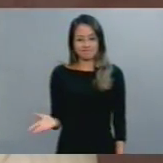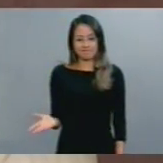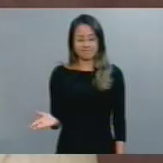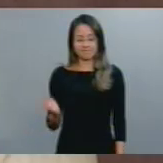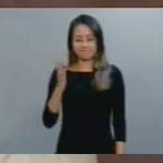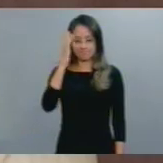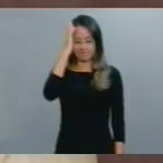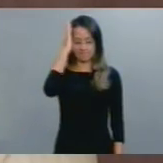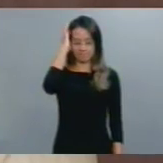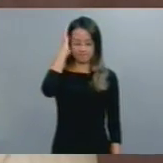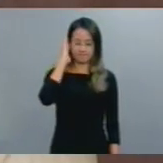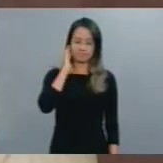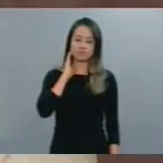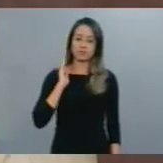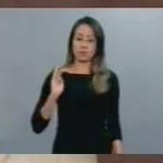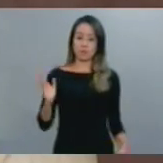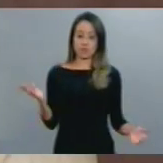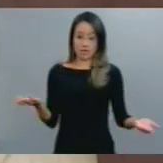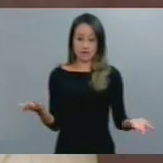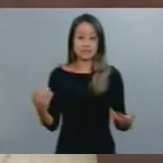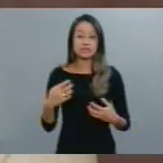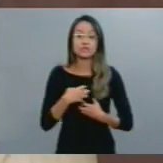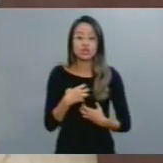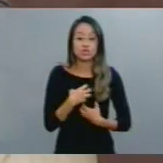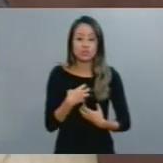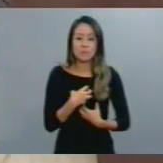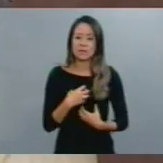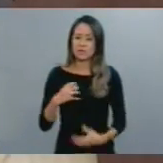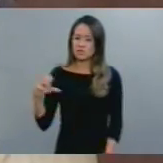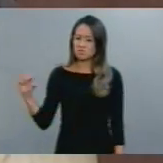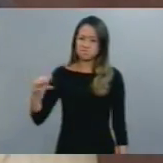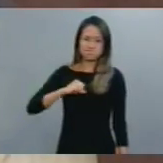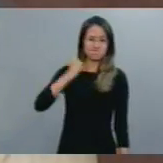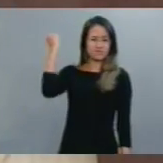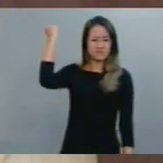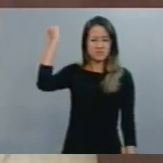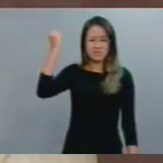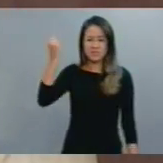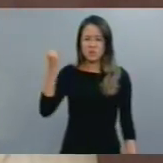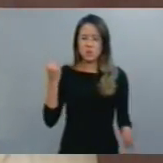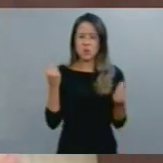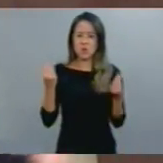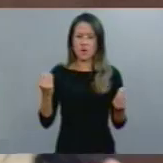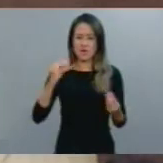Esse sentimento de revolta, legítimo sentimento,